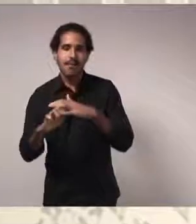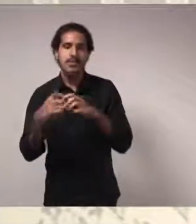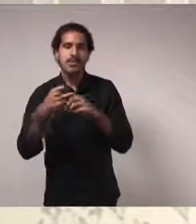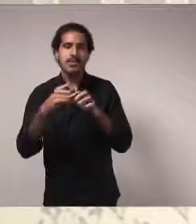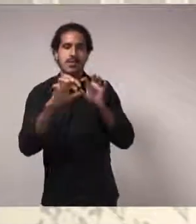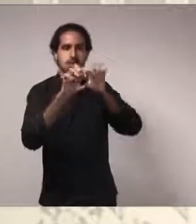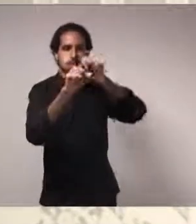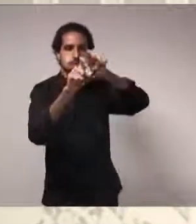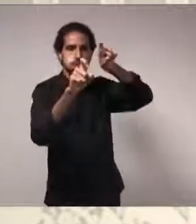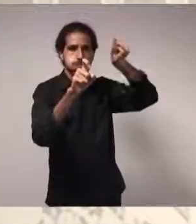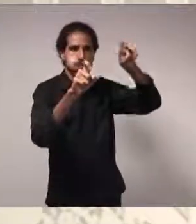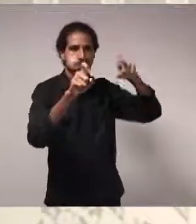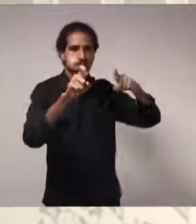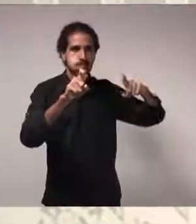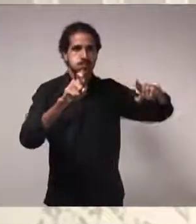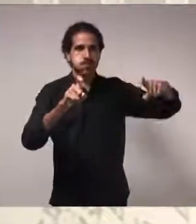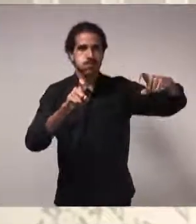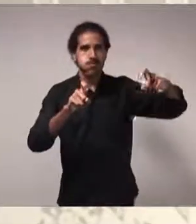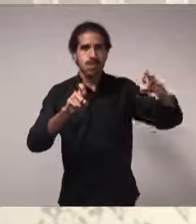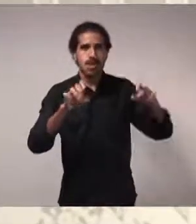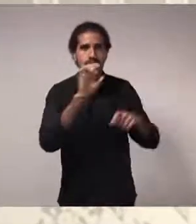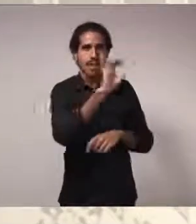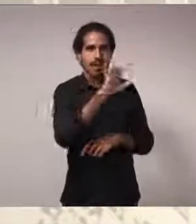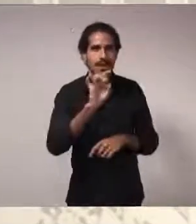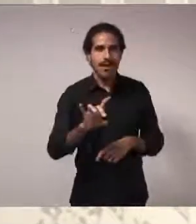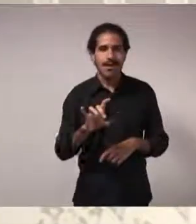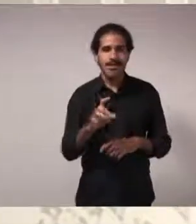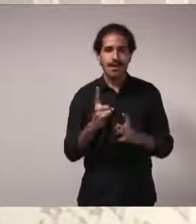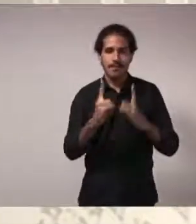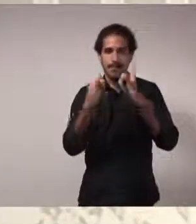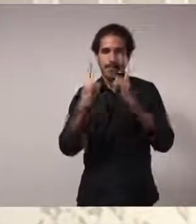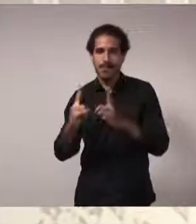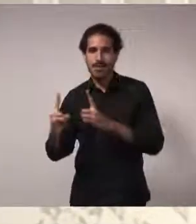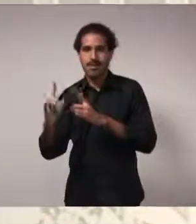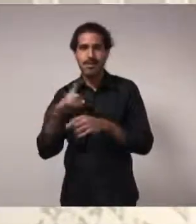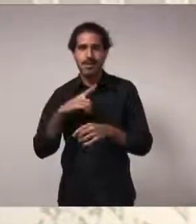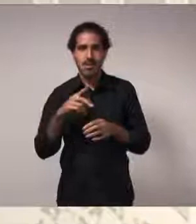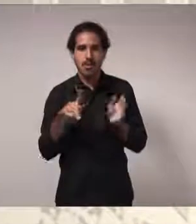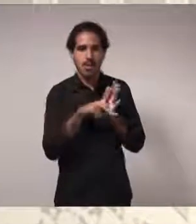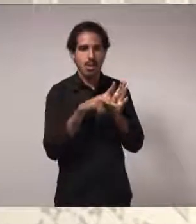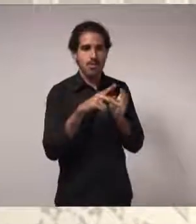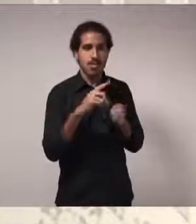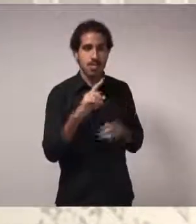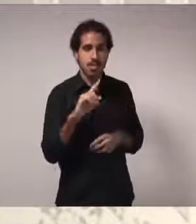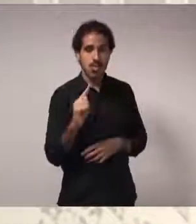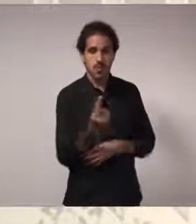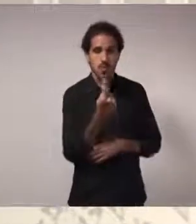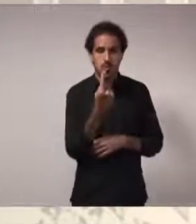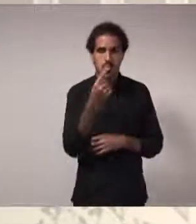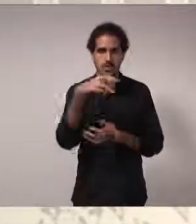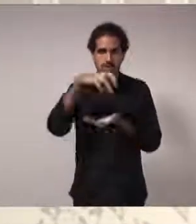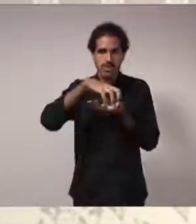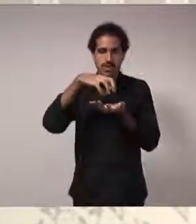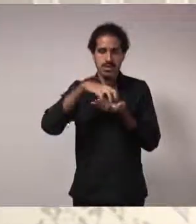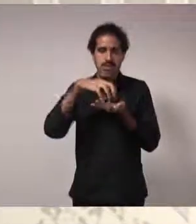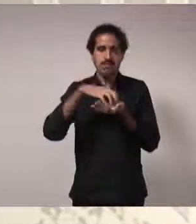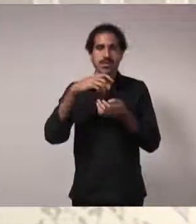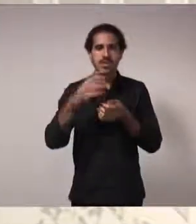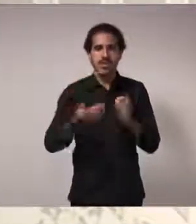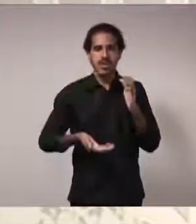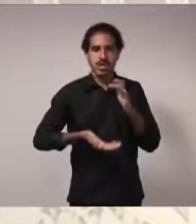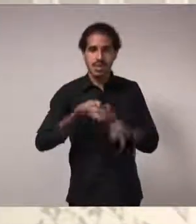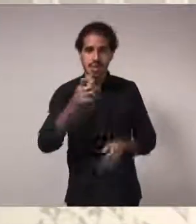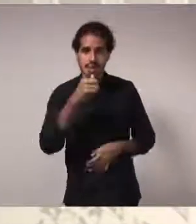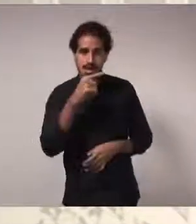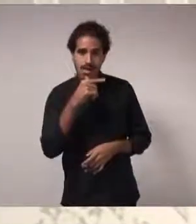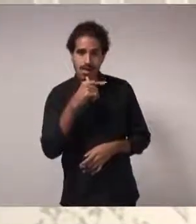tubulações de um prédio para o outro, porque hoje cada prédio tem a sua própria tubulação. Então, se eu faço uma central unificada, eu tenho que tirar a água gelada que